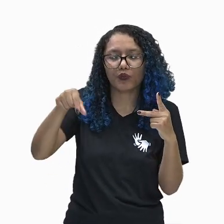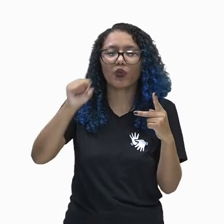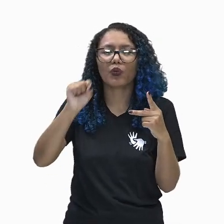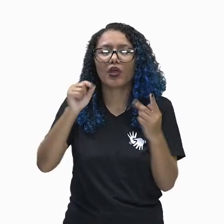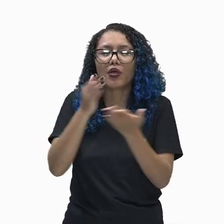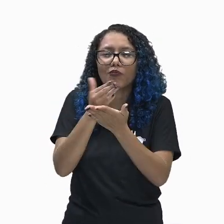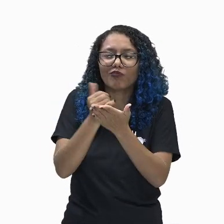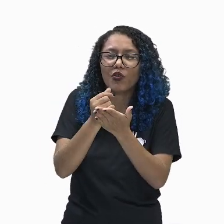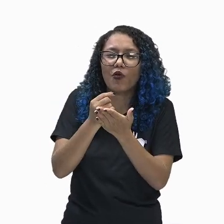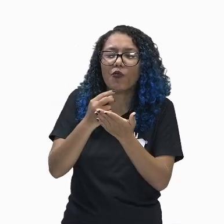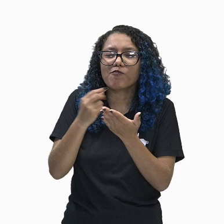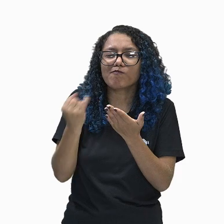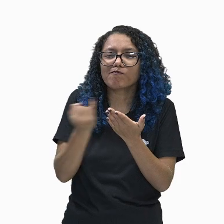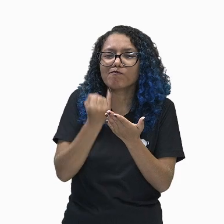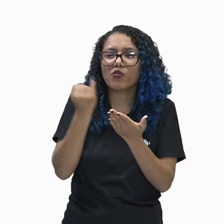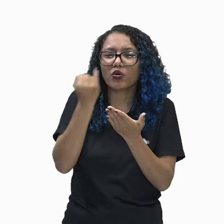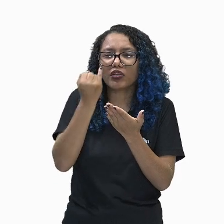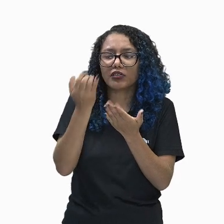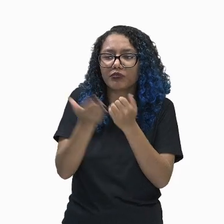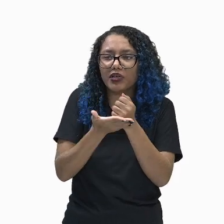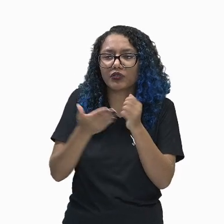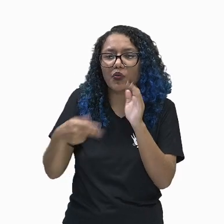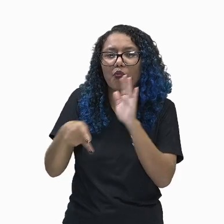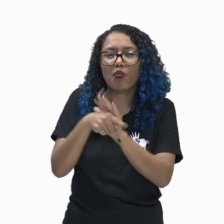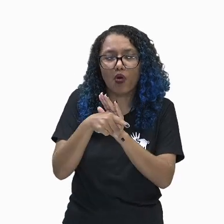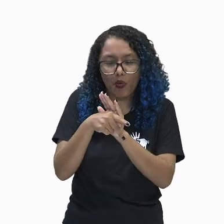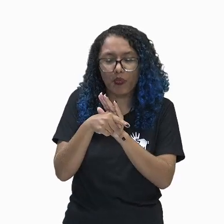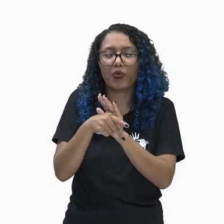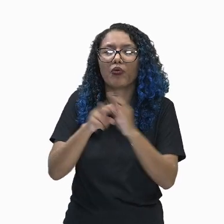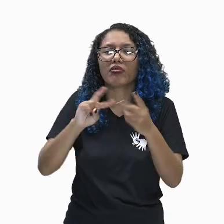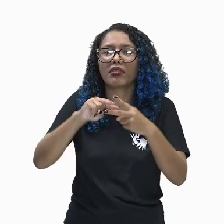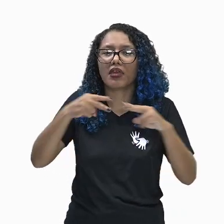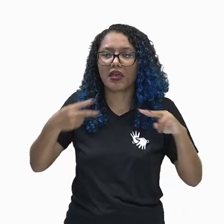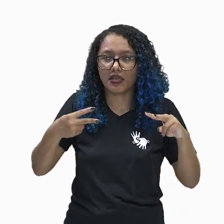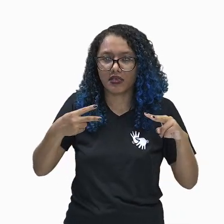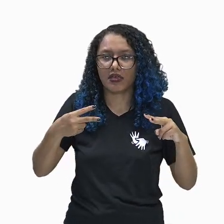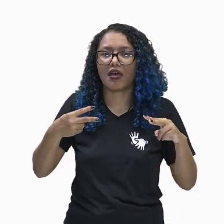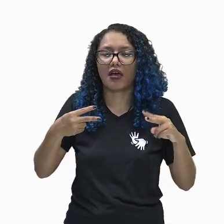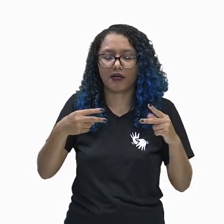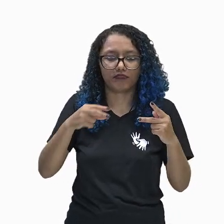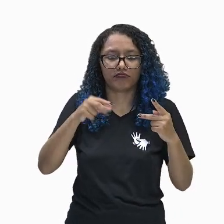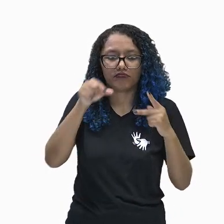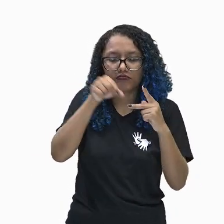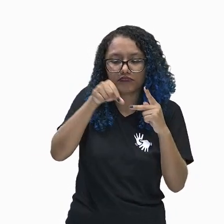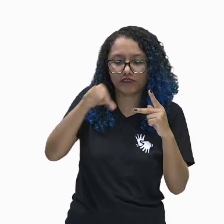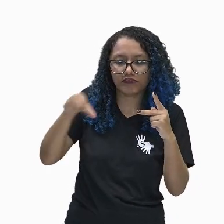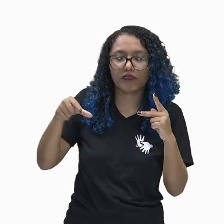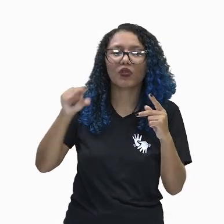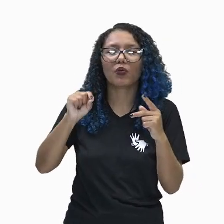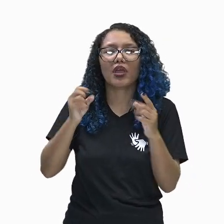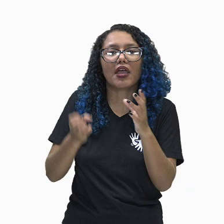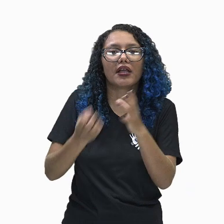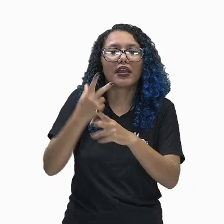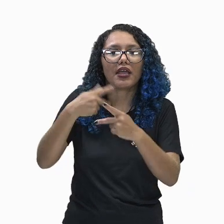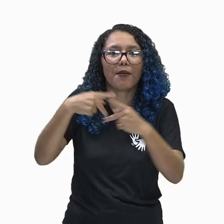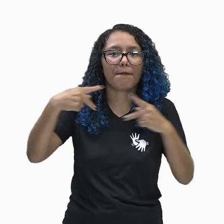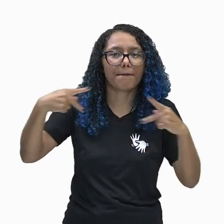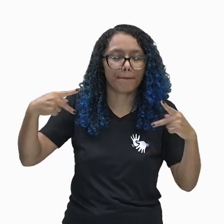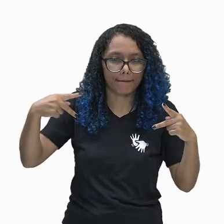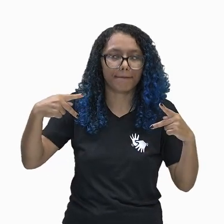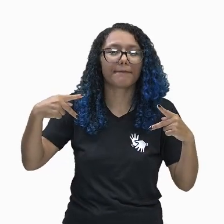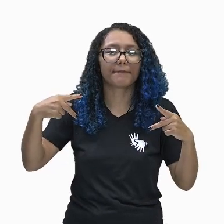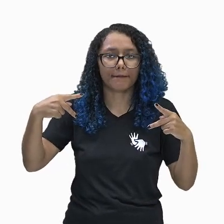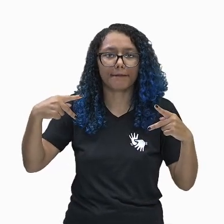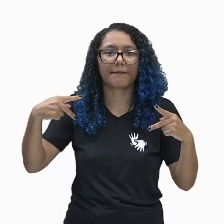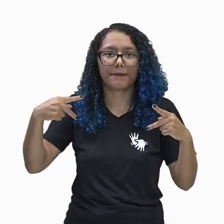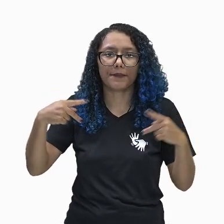hereditariedade. Ele é um segmento do DNA que contém informações para a produção de proteínas. São essas